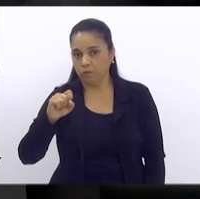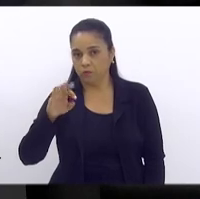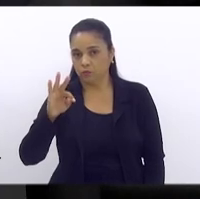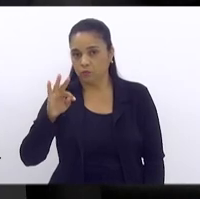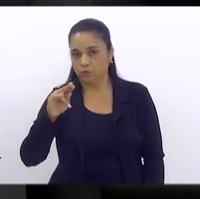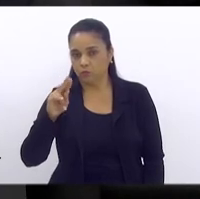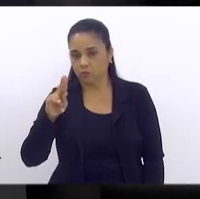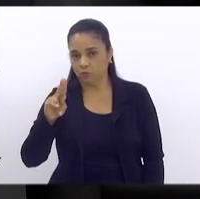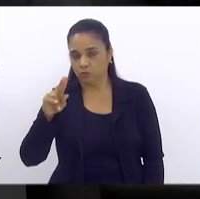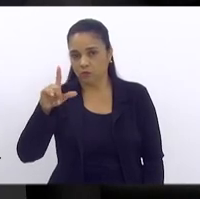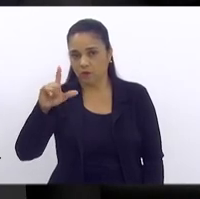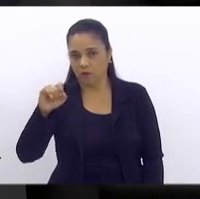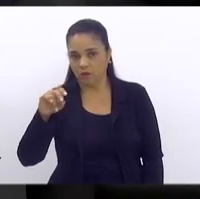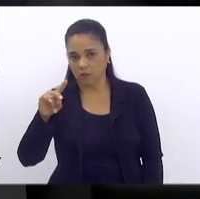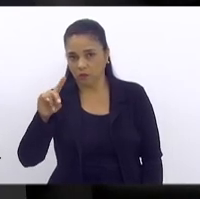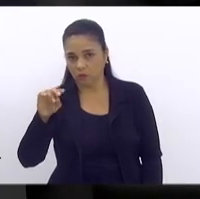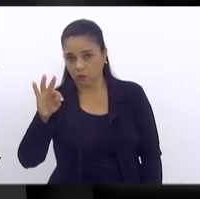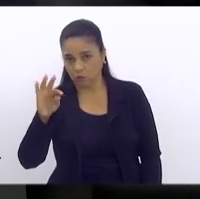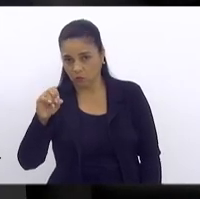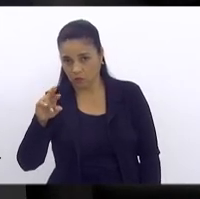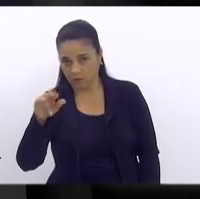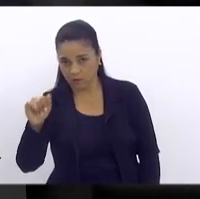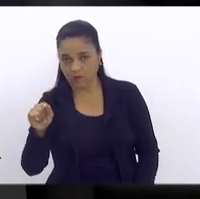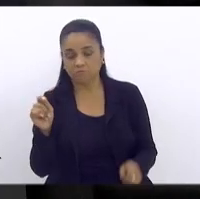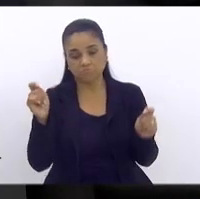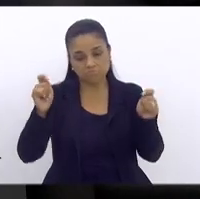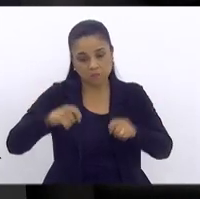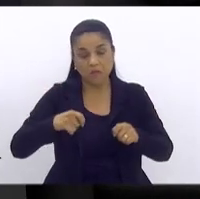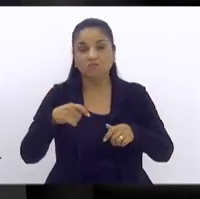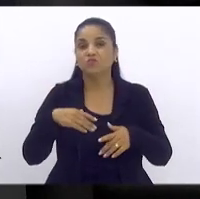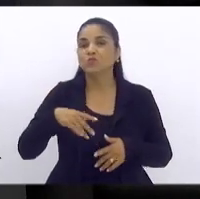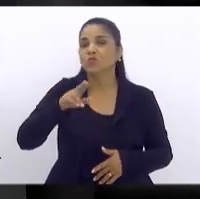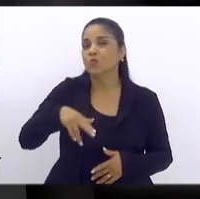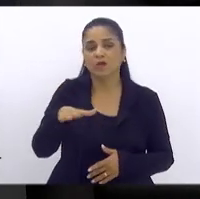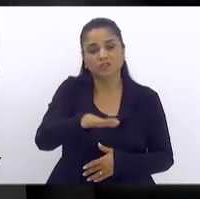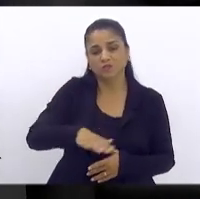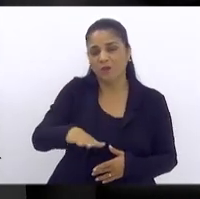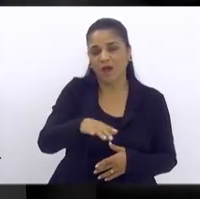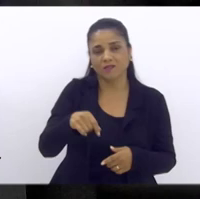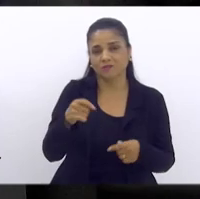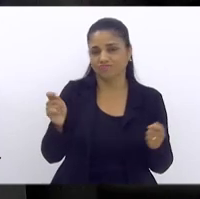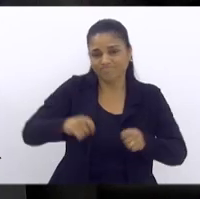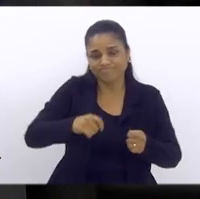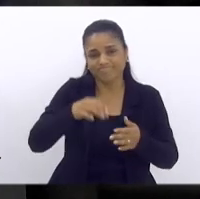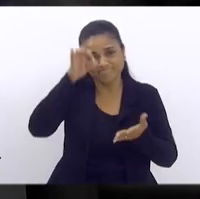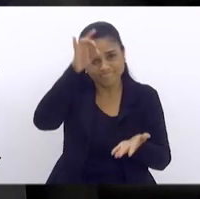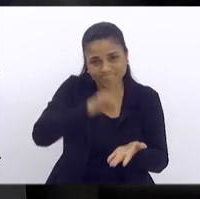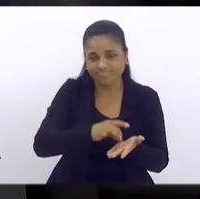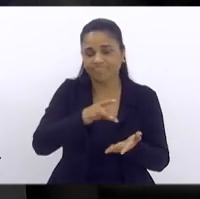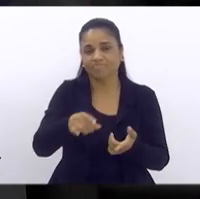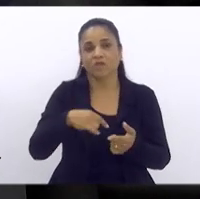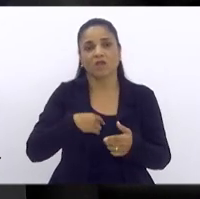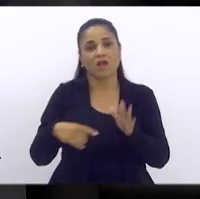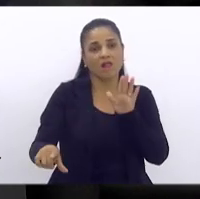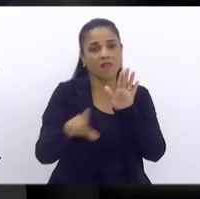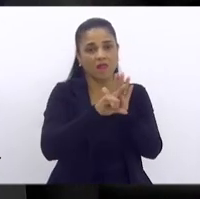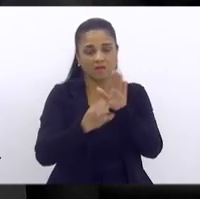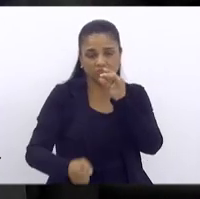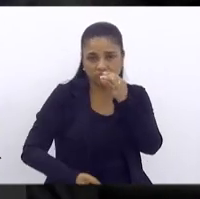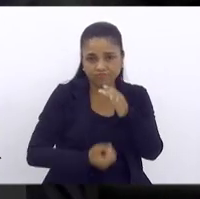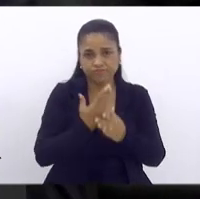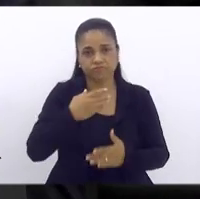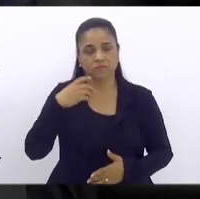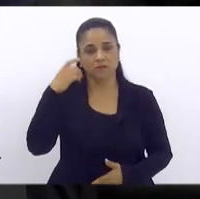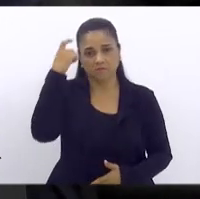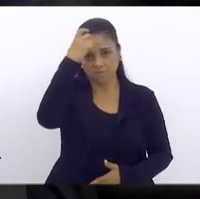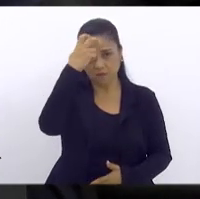esse espaço legal, né, esse dispositivo legal para conseguir concretizar esse direito. E aí daí veio o Maria da Penha Virtual em 2020, a gente fez um convênio com